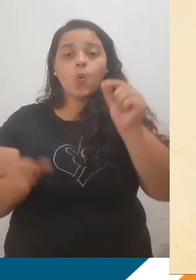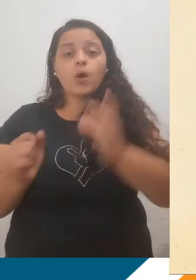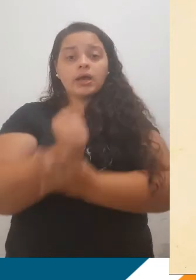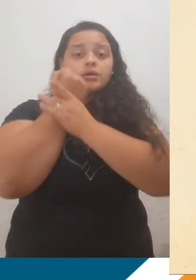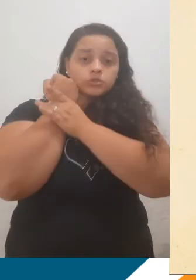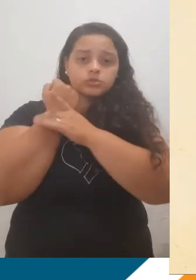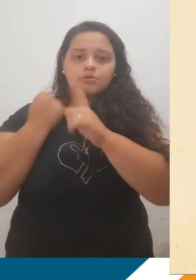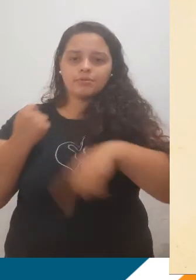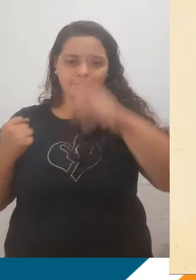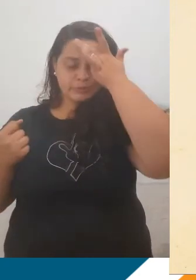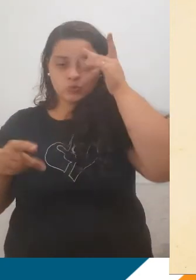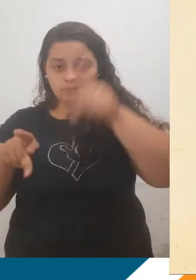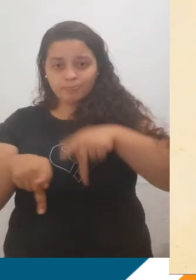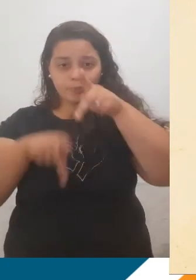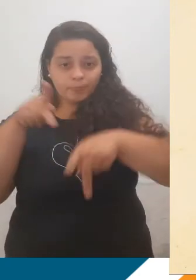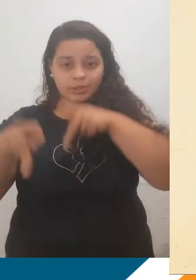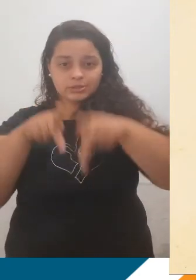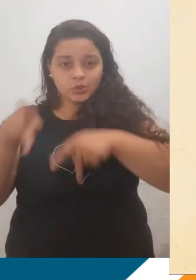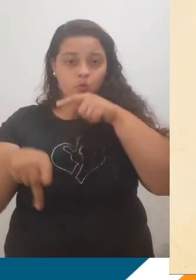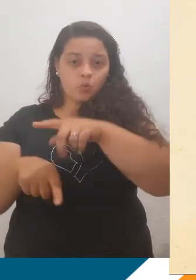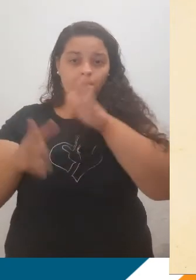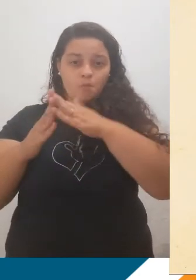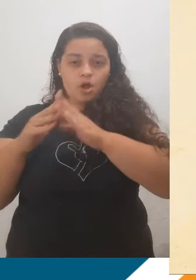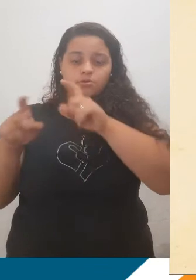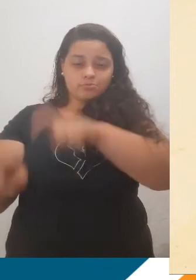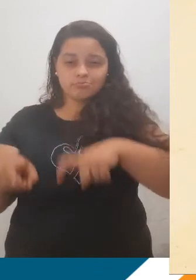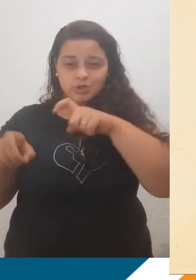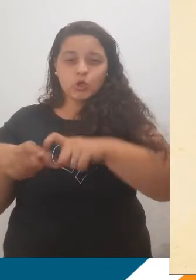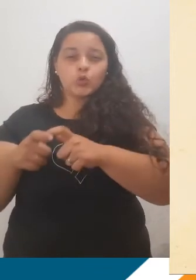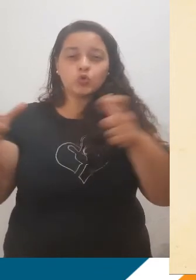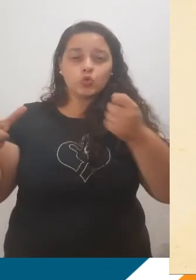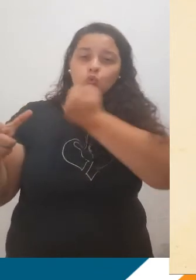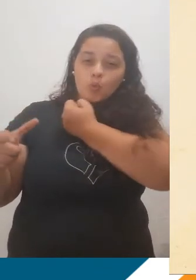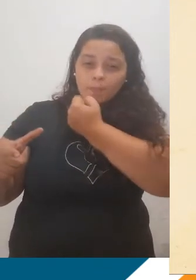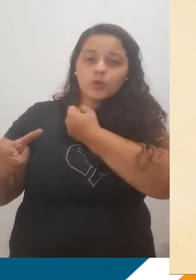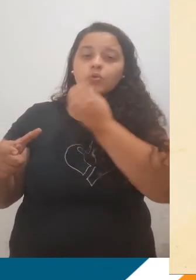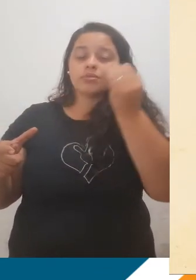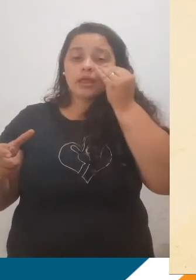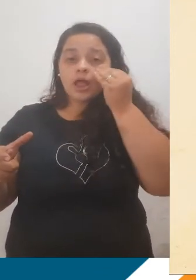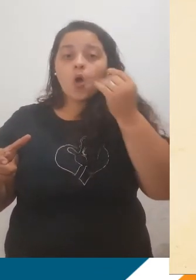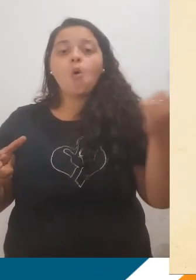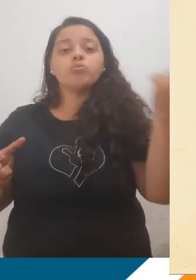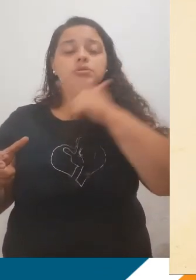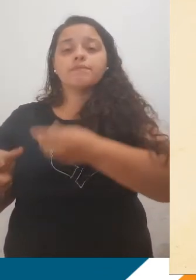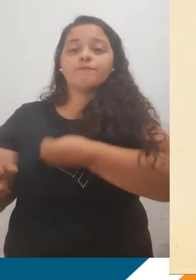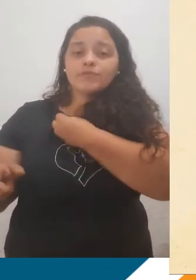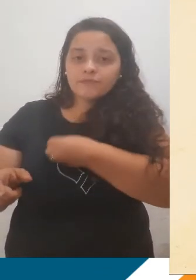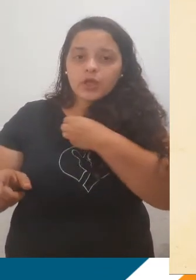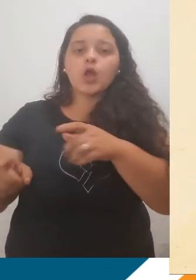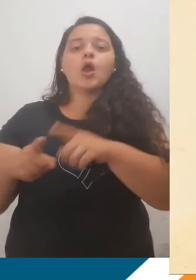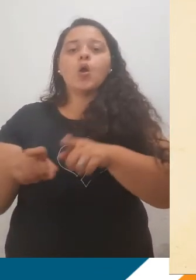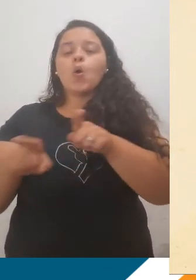essa população rural, esse alto número de camponeses consiga sobreviver, consiga ter sua terra